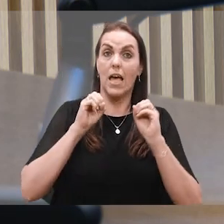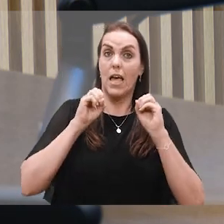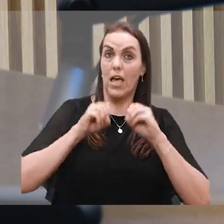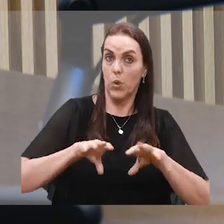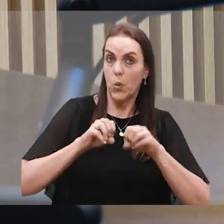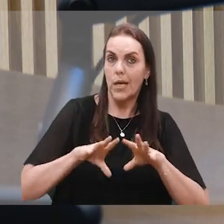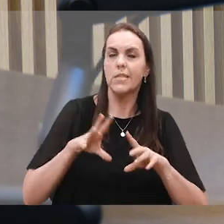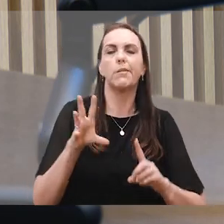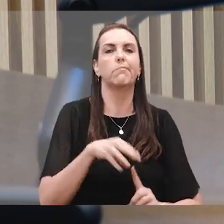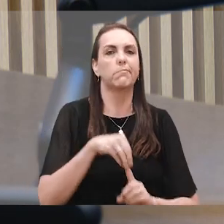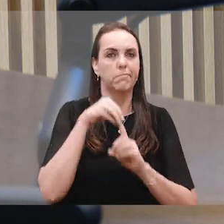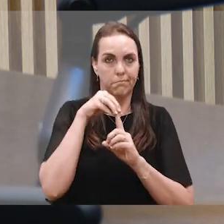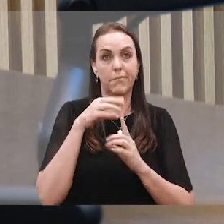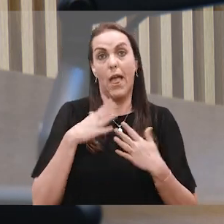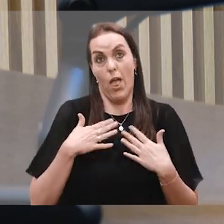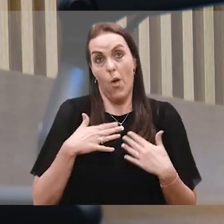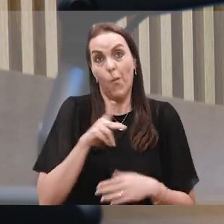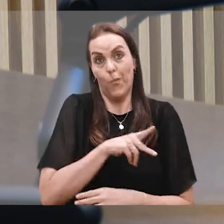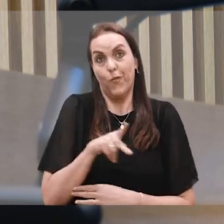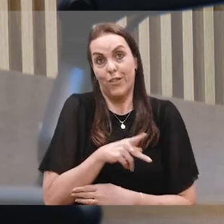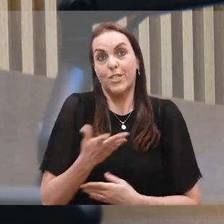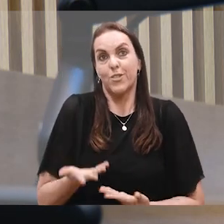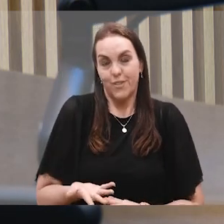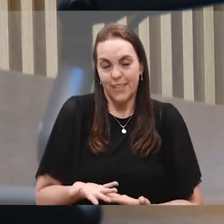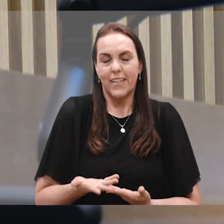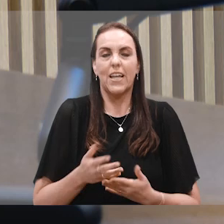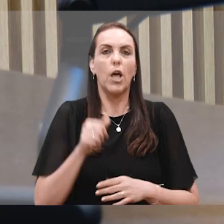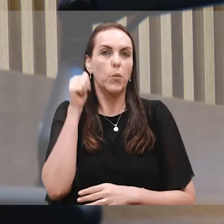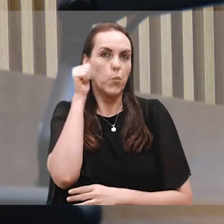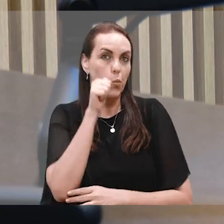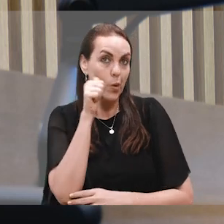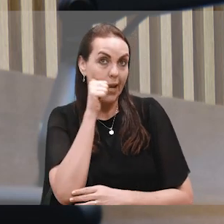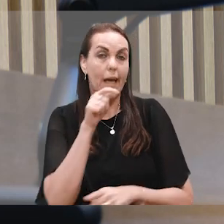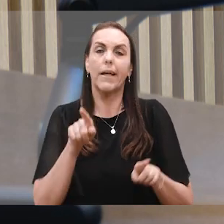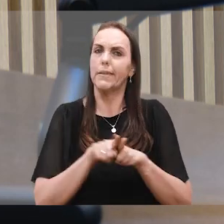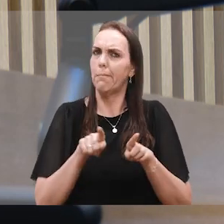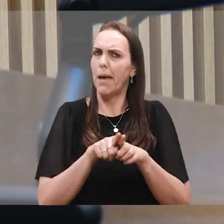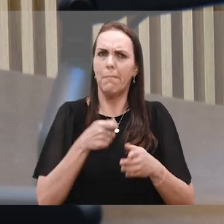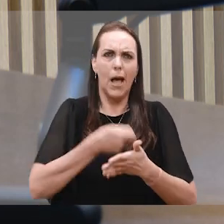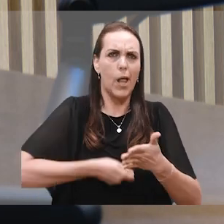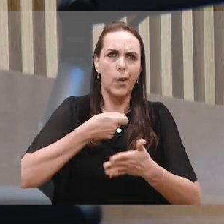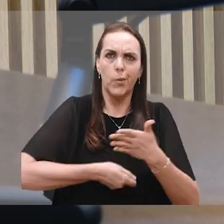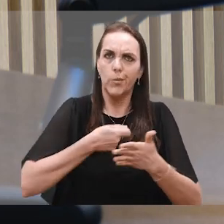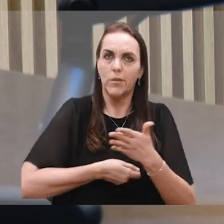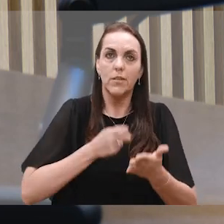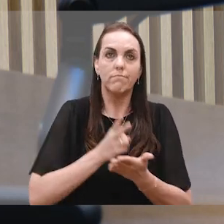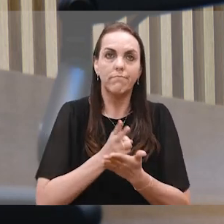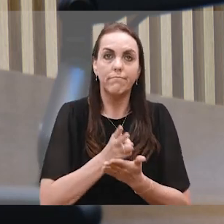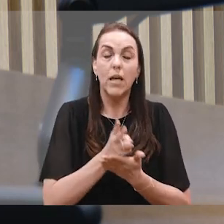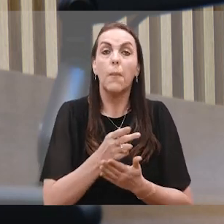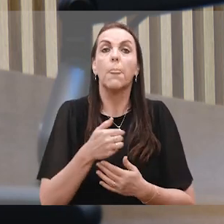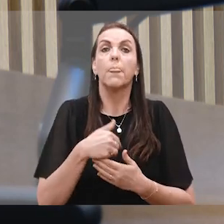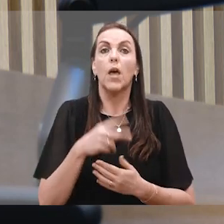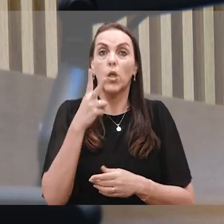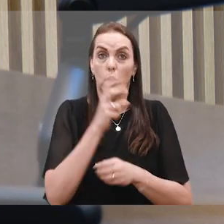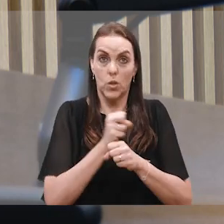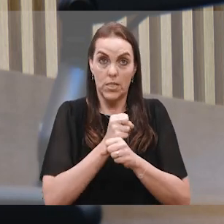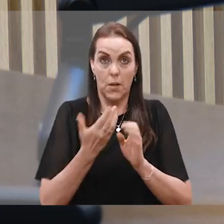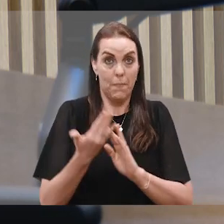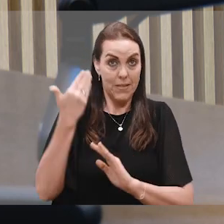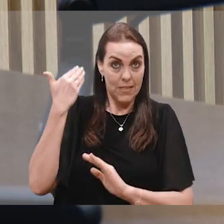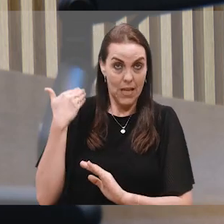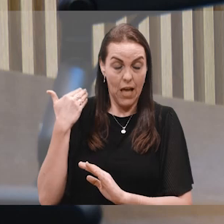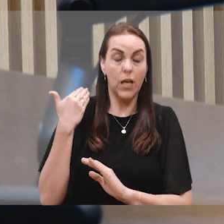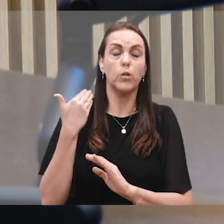da educação é prioridade, eu sou professora, a questão de ser mulher, que é a minha luta, né? E nesses últimos 2 anos,